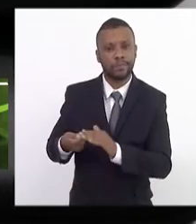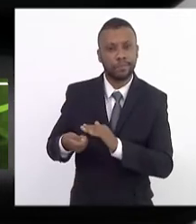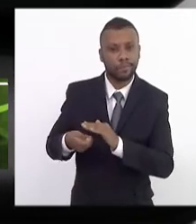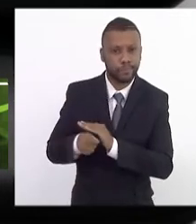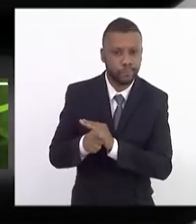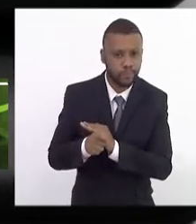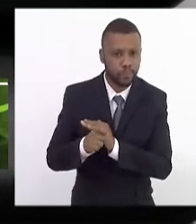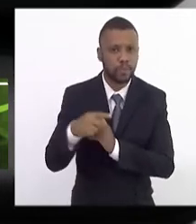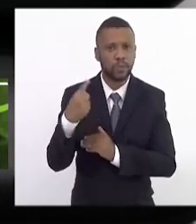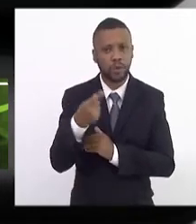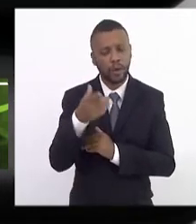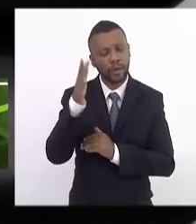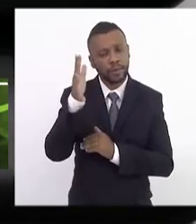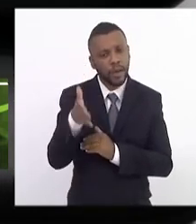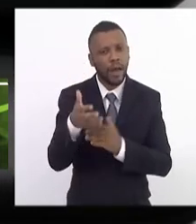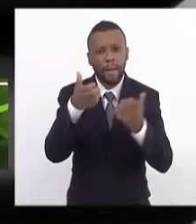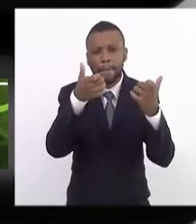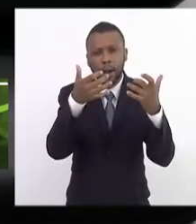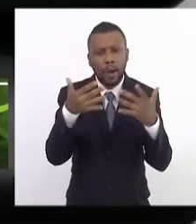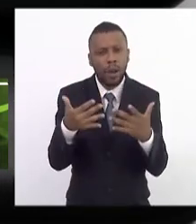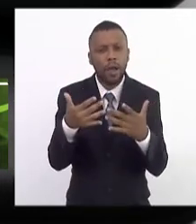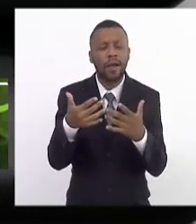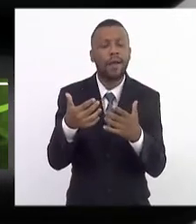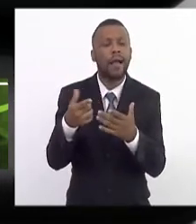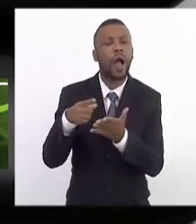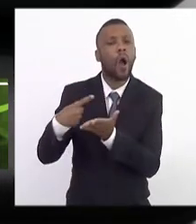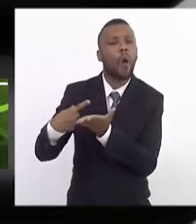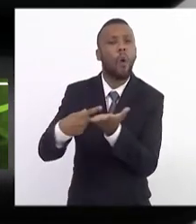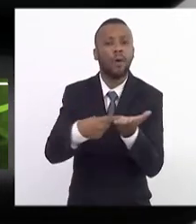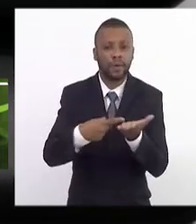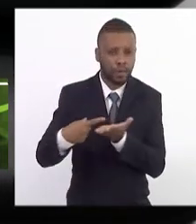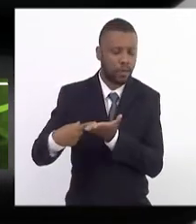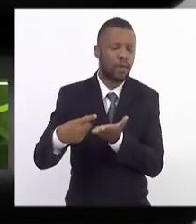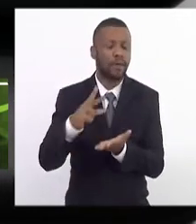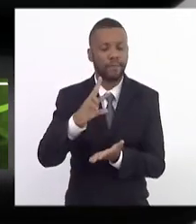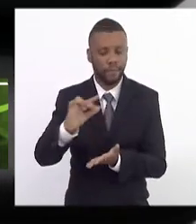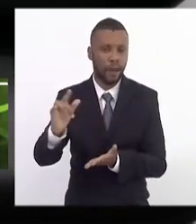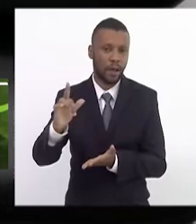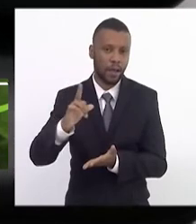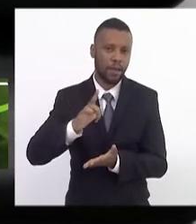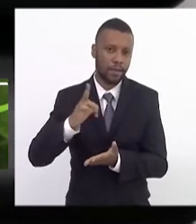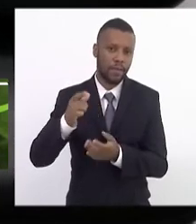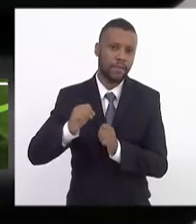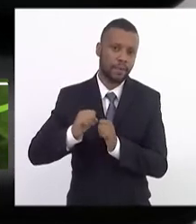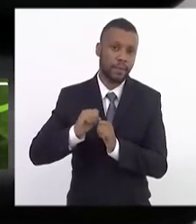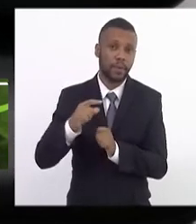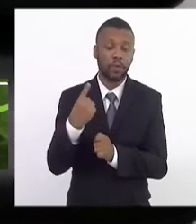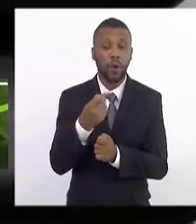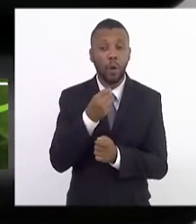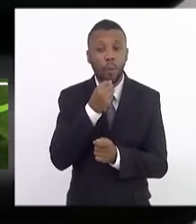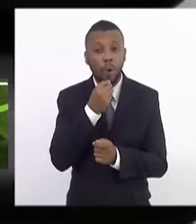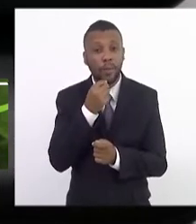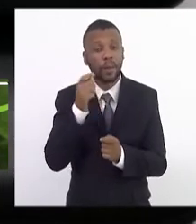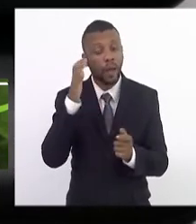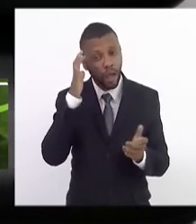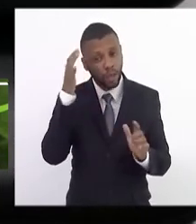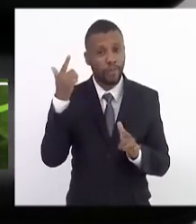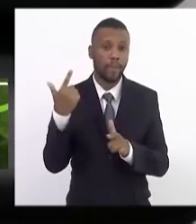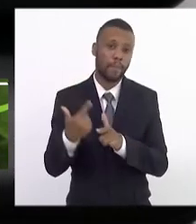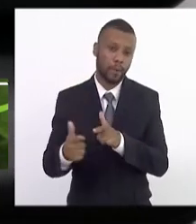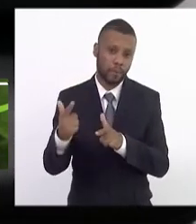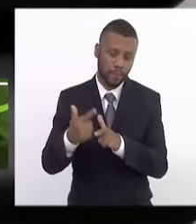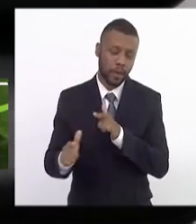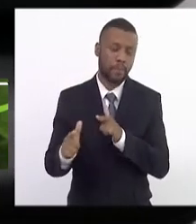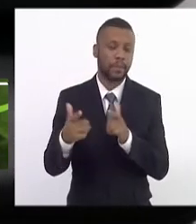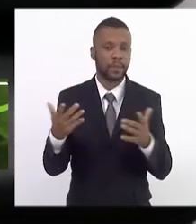já viu que via concessão serão feitos, né, para a gente poder resolver o problema, né,